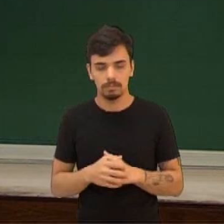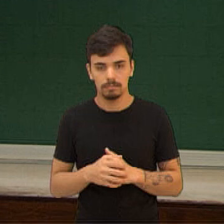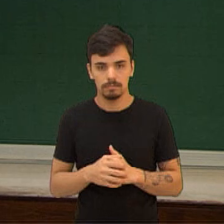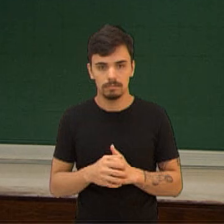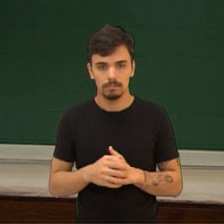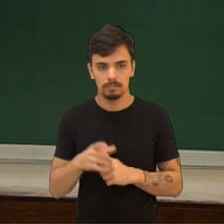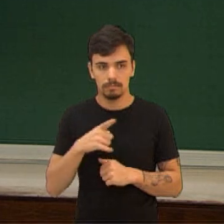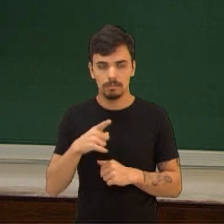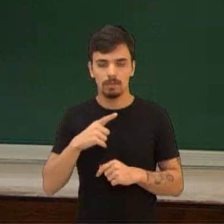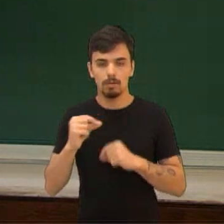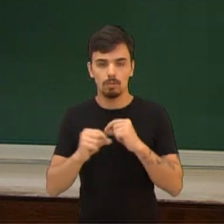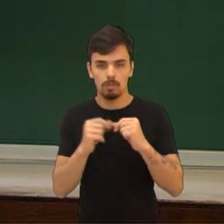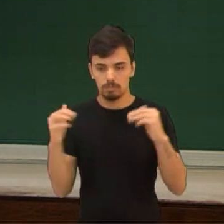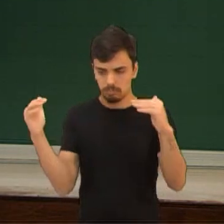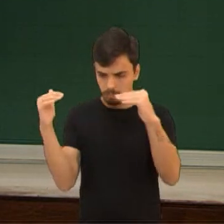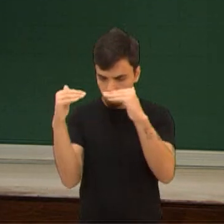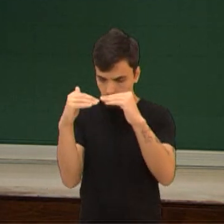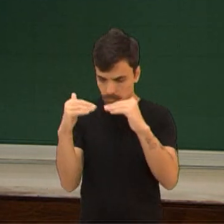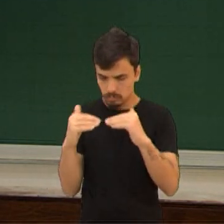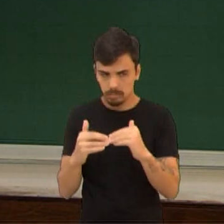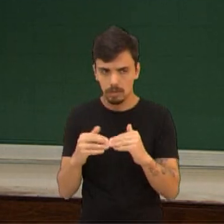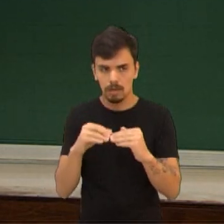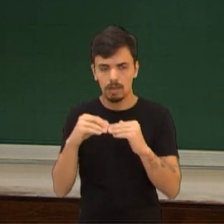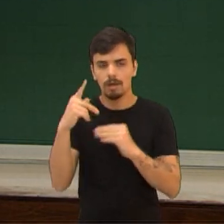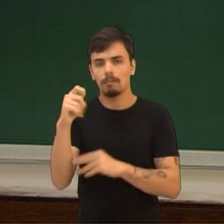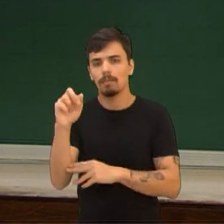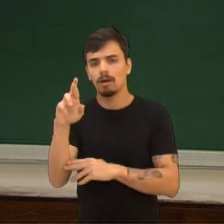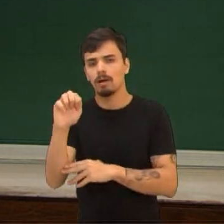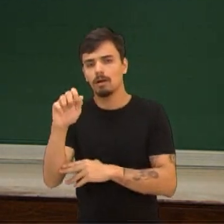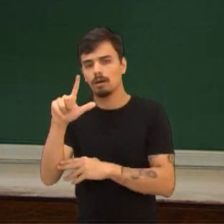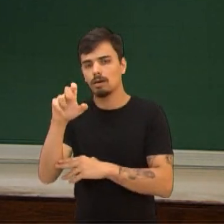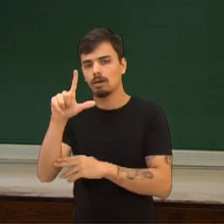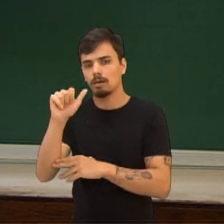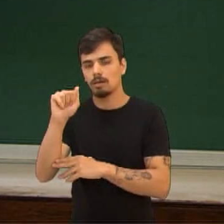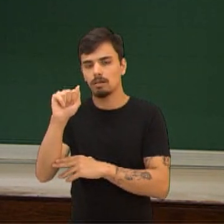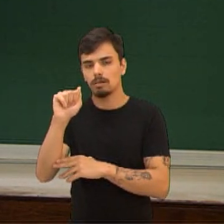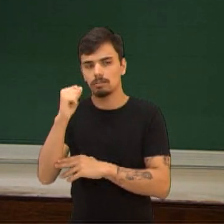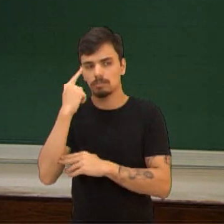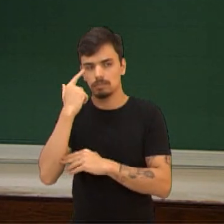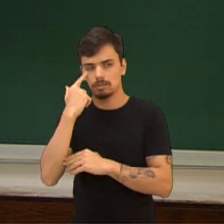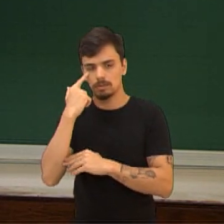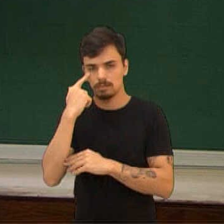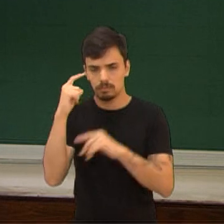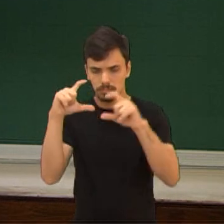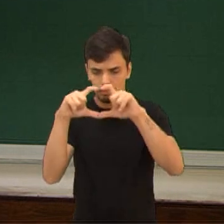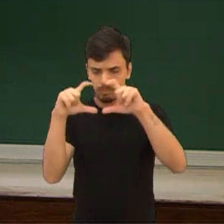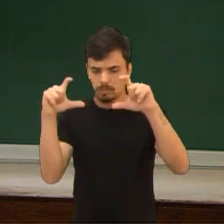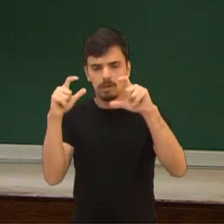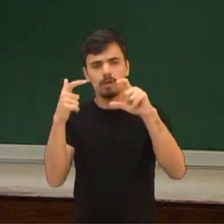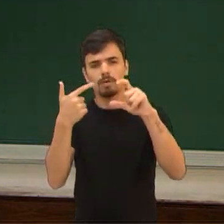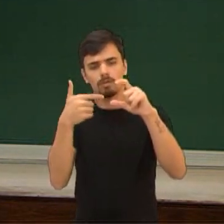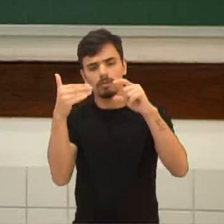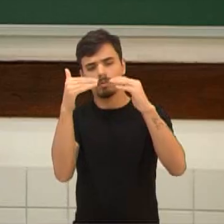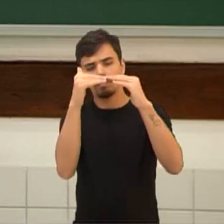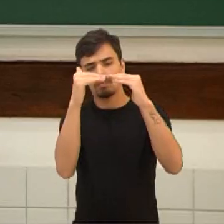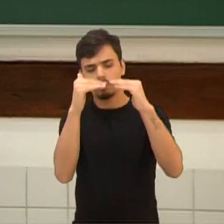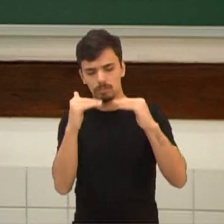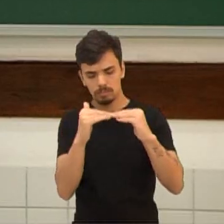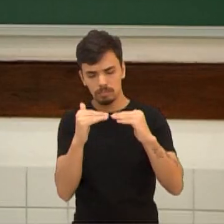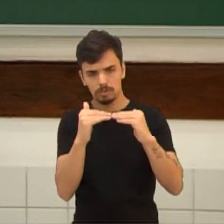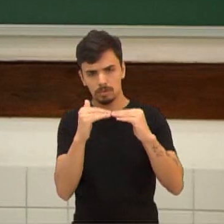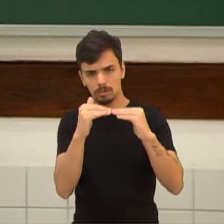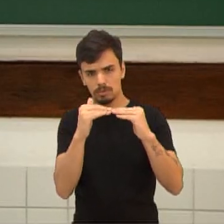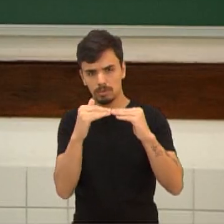ligação paralela. Vamos lembrar, ligação paralela é a ligação com dois pontos em comum entre os objetos. Então pega aqui dois